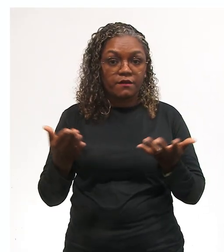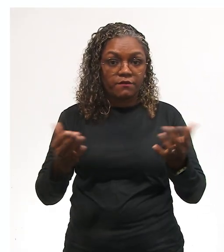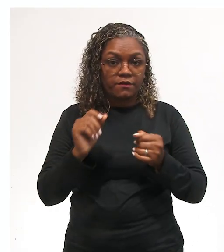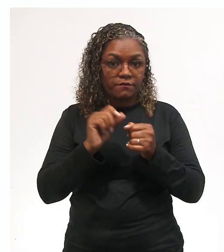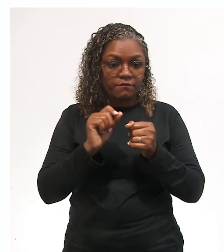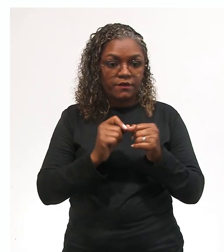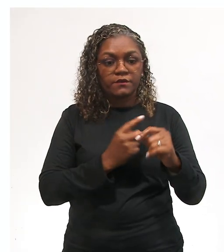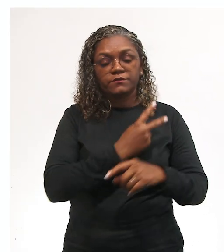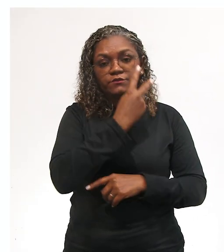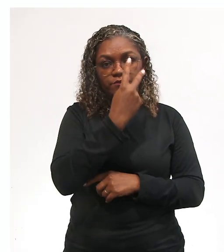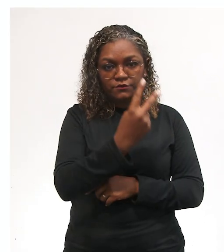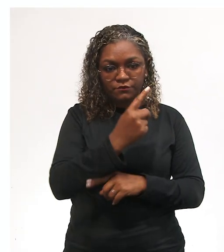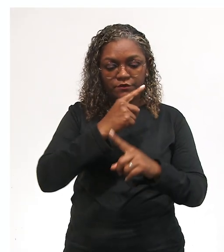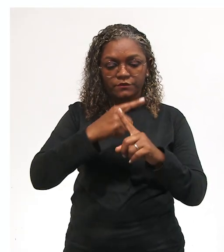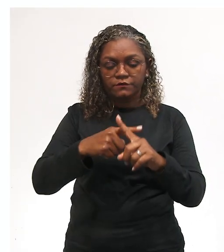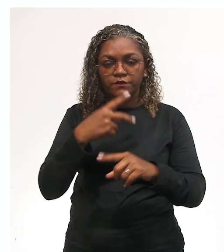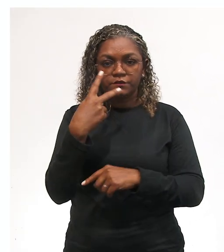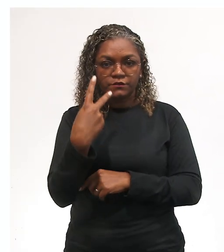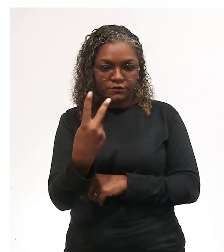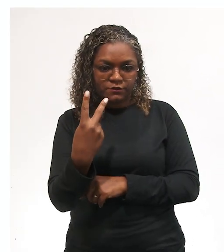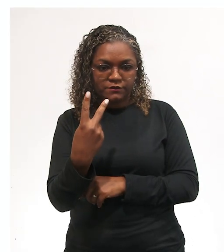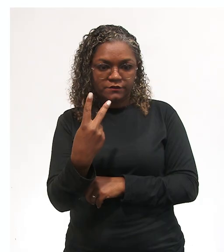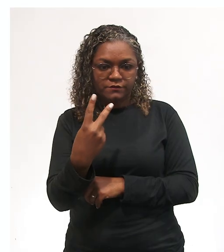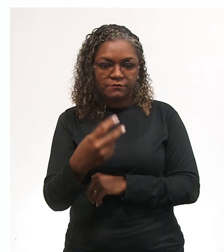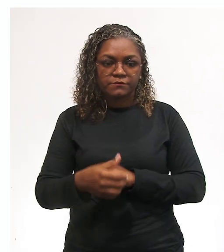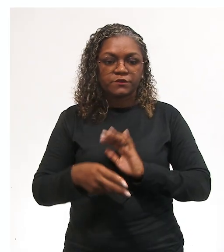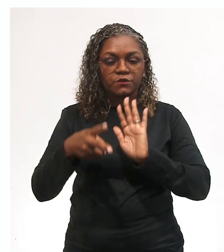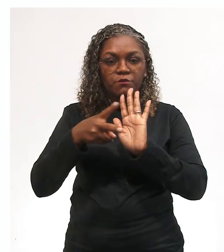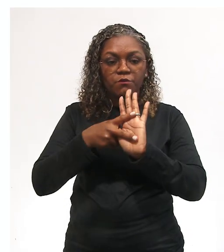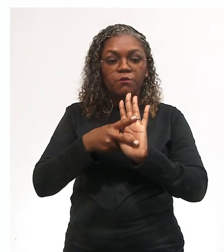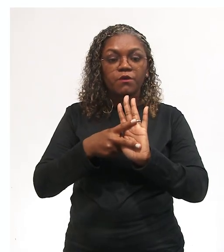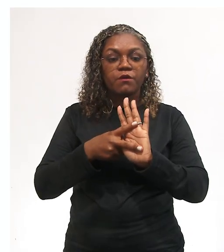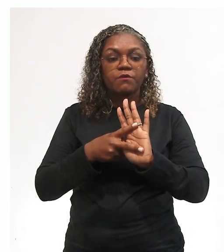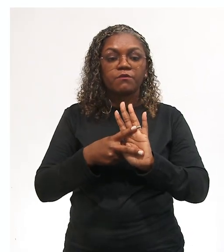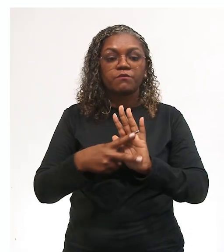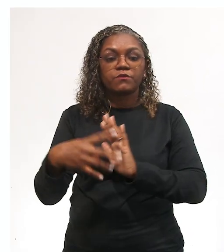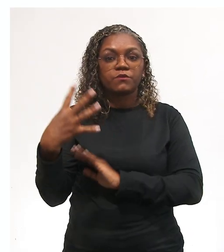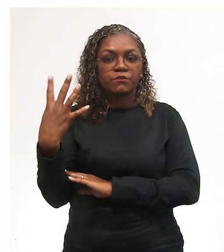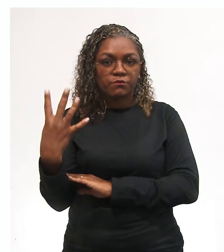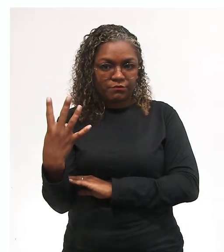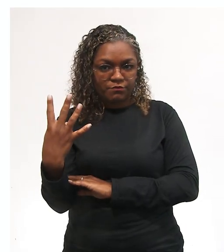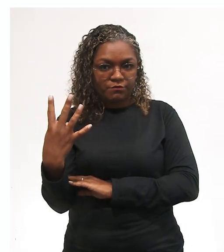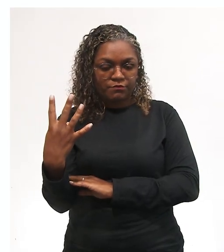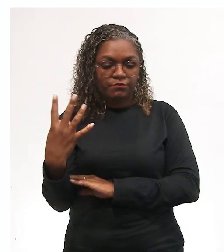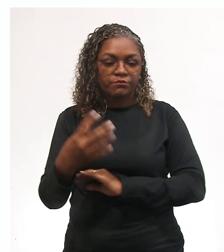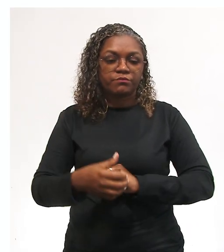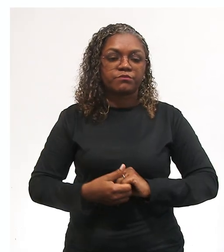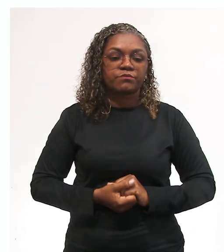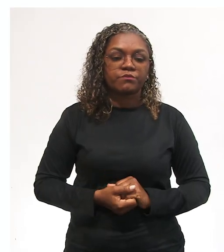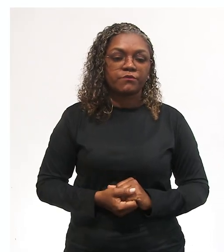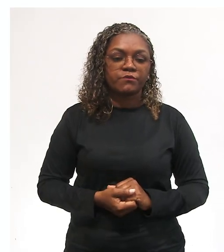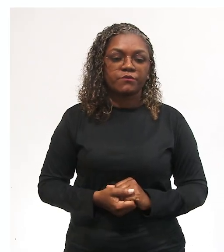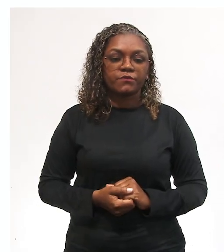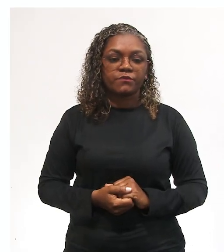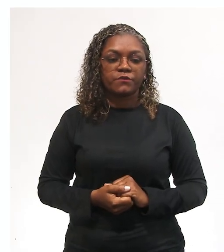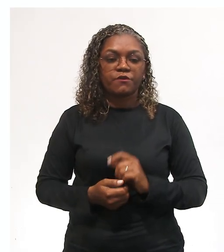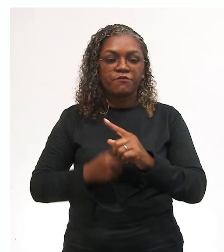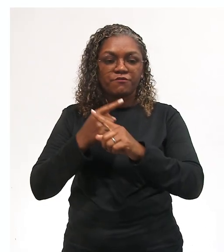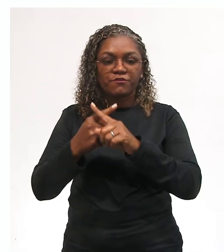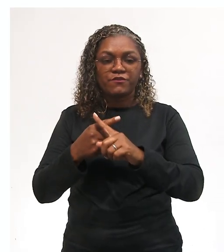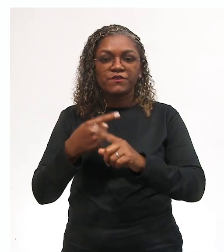aqui 2 vezes 2 igual a 4 vezes